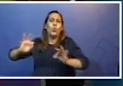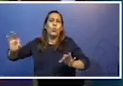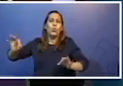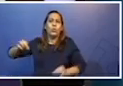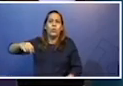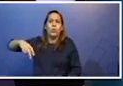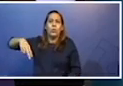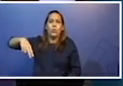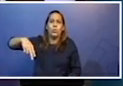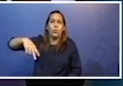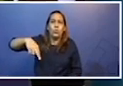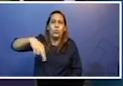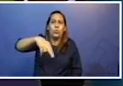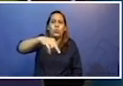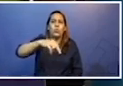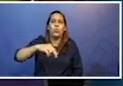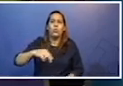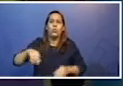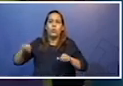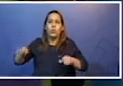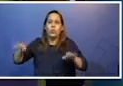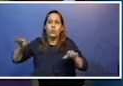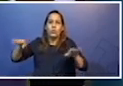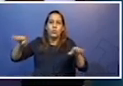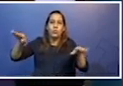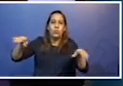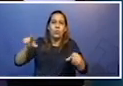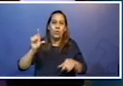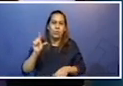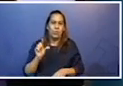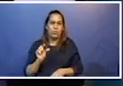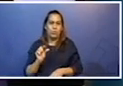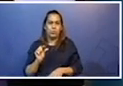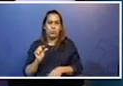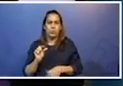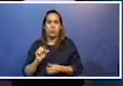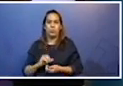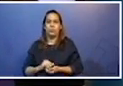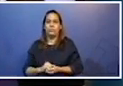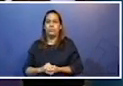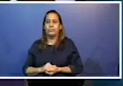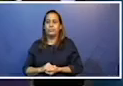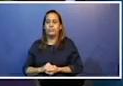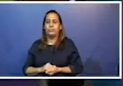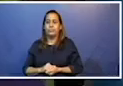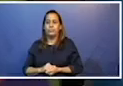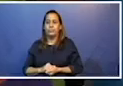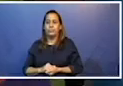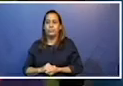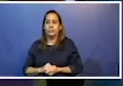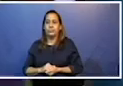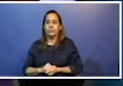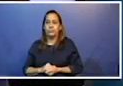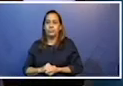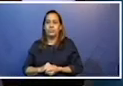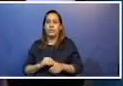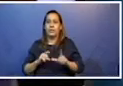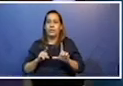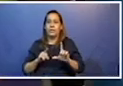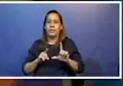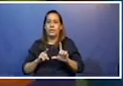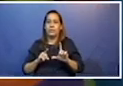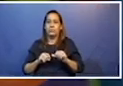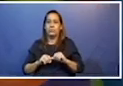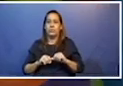distâncias. Anda e corre pelo chão. Voa pequenos trechos. Primeira informação.